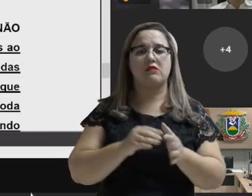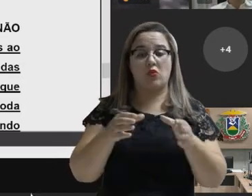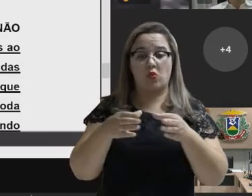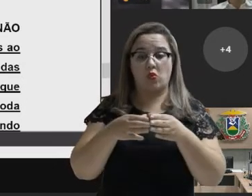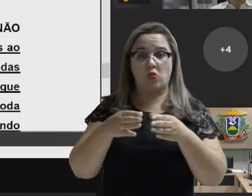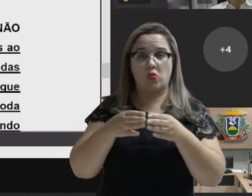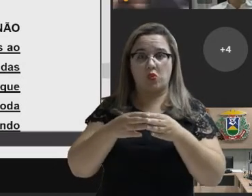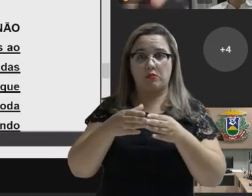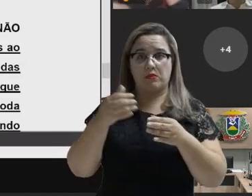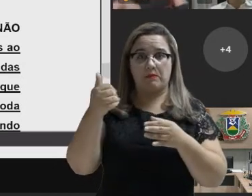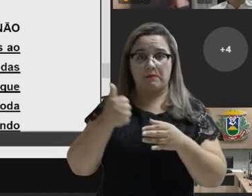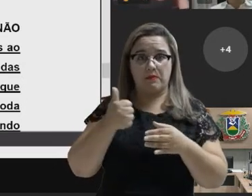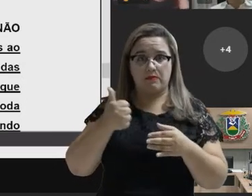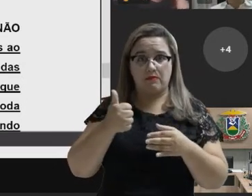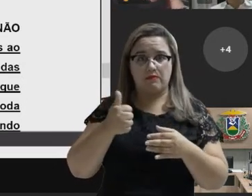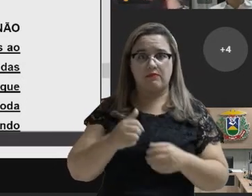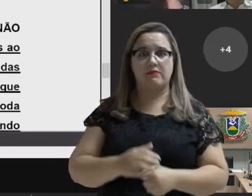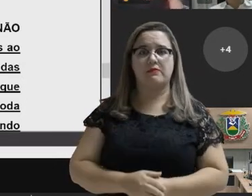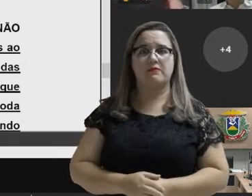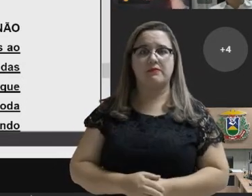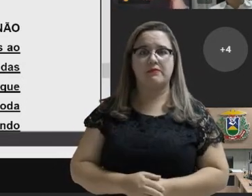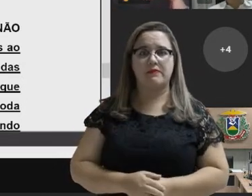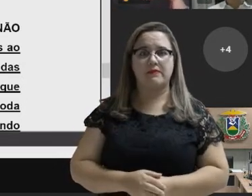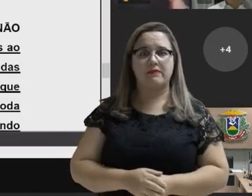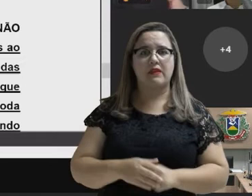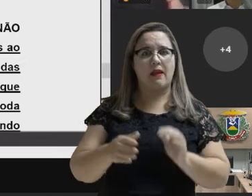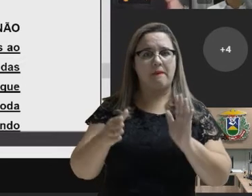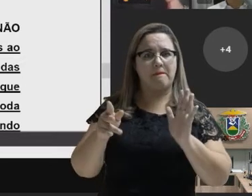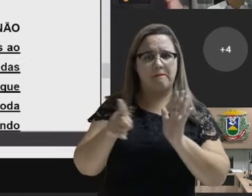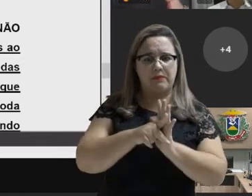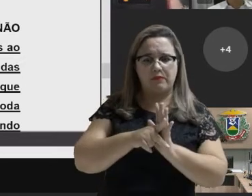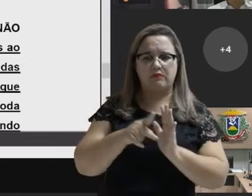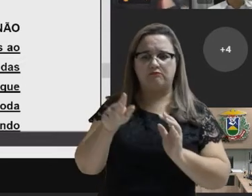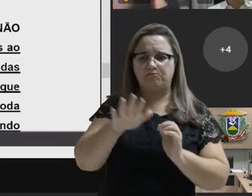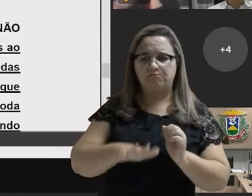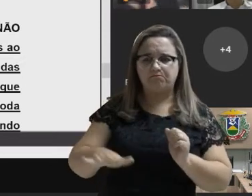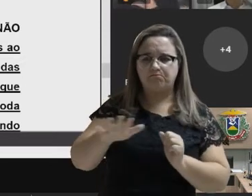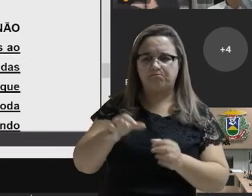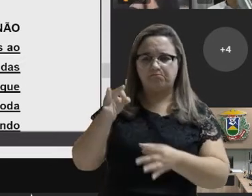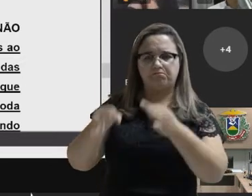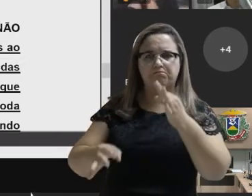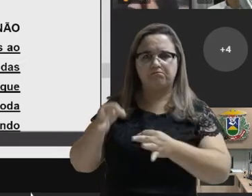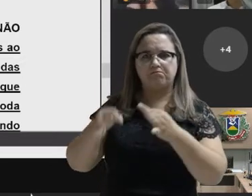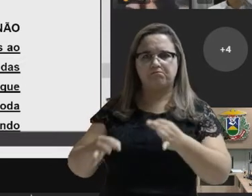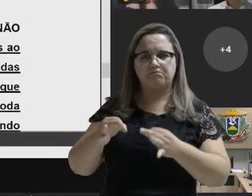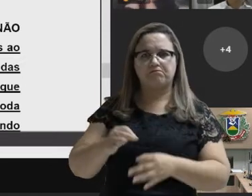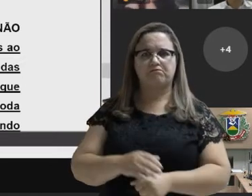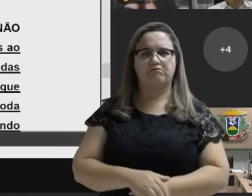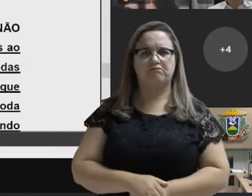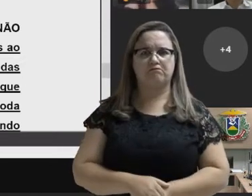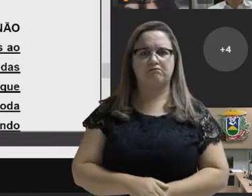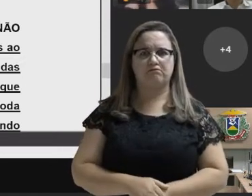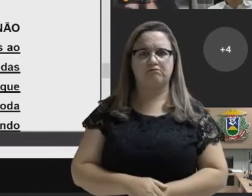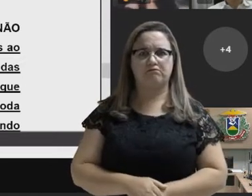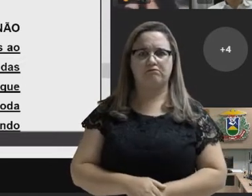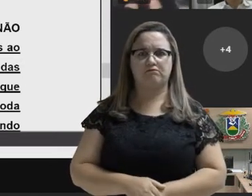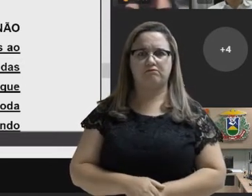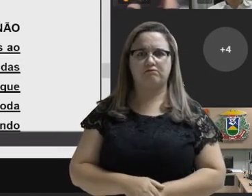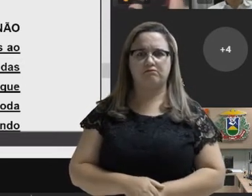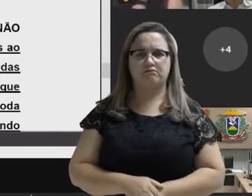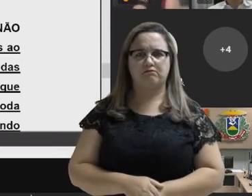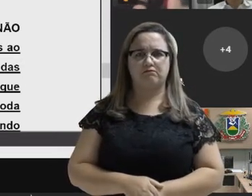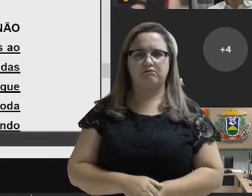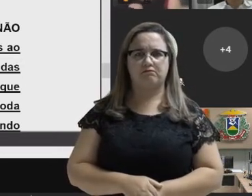que, lançando mão das prerrogativas que eles são próprios dos instrumentos jurídicos que dispõem, realize as